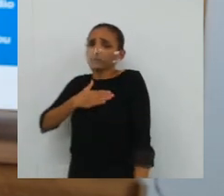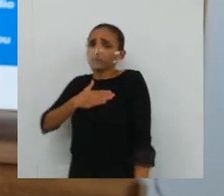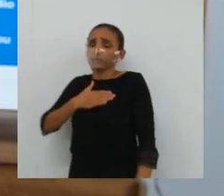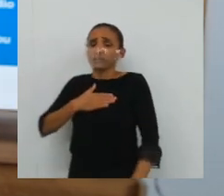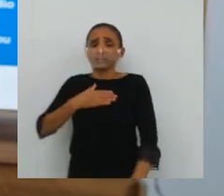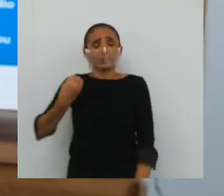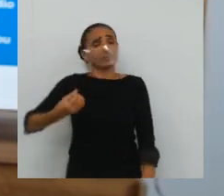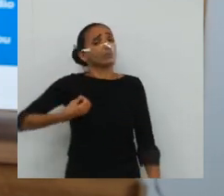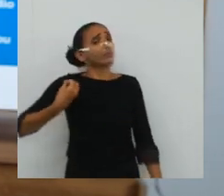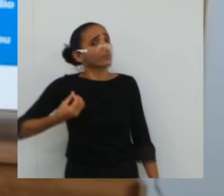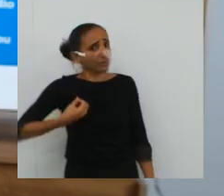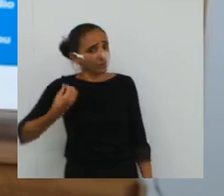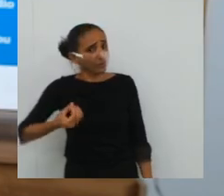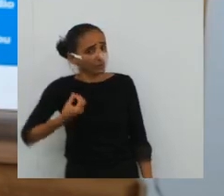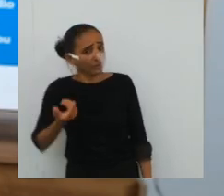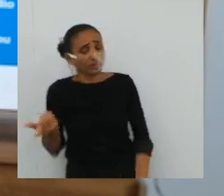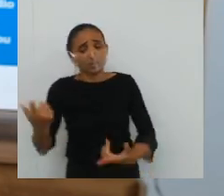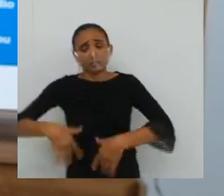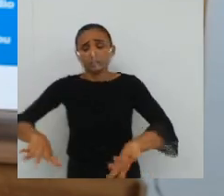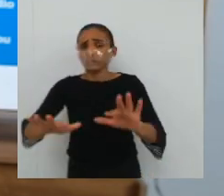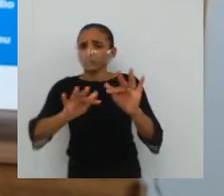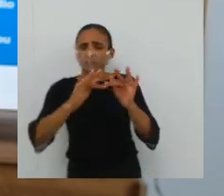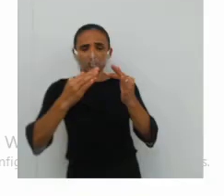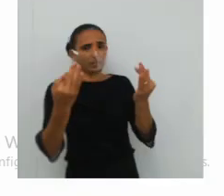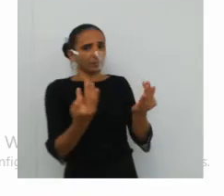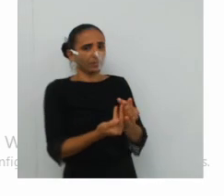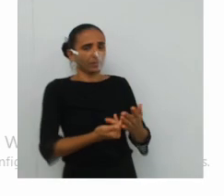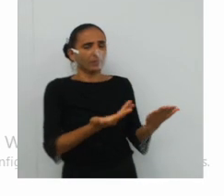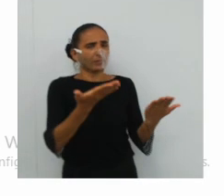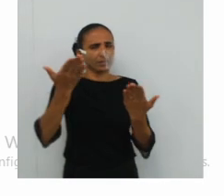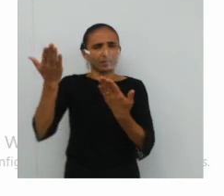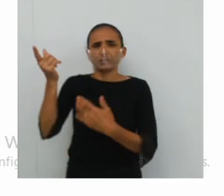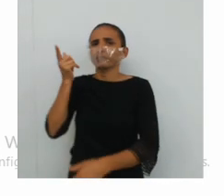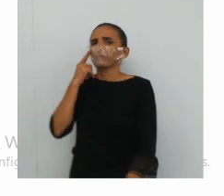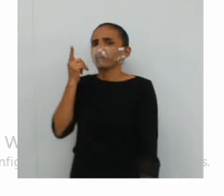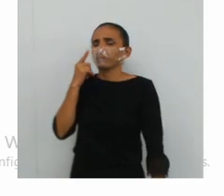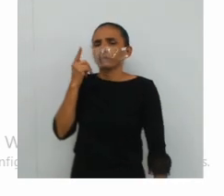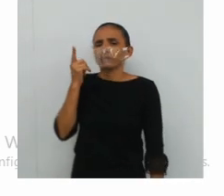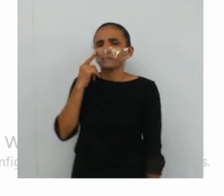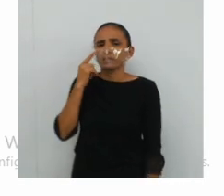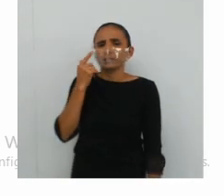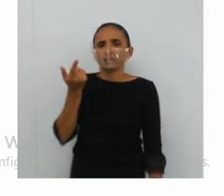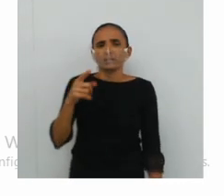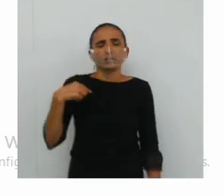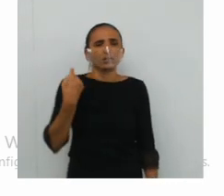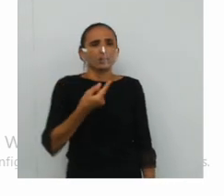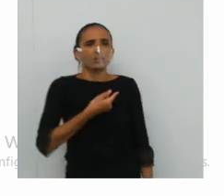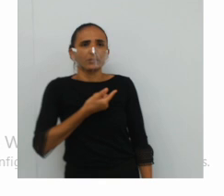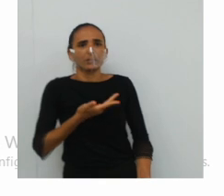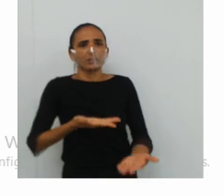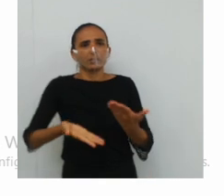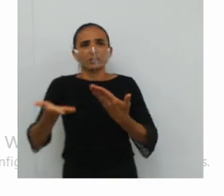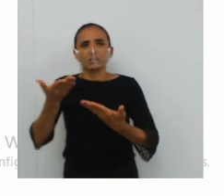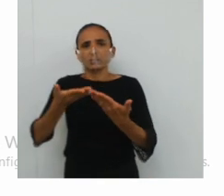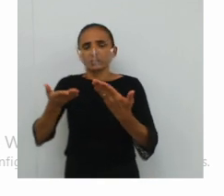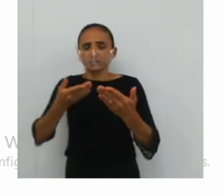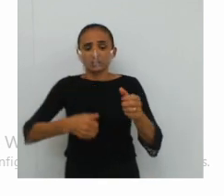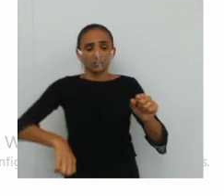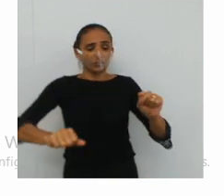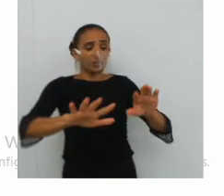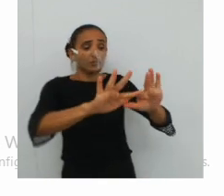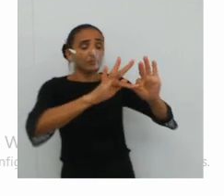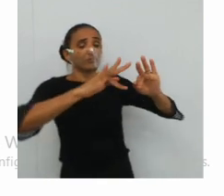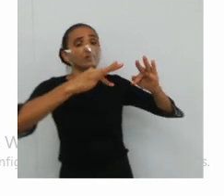a produção familiar. Vamos lá, dá uma sacada no slide novamente, olha lá. Aí nós temos aí a subsistência, que